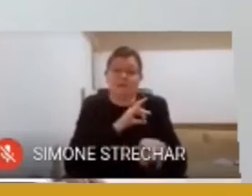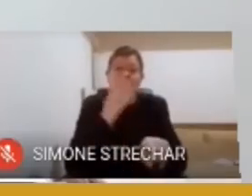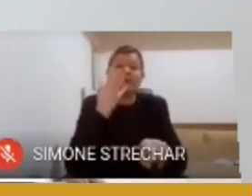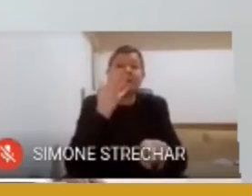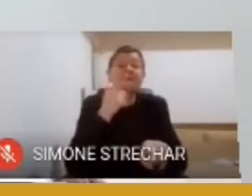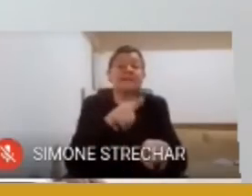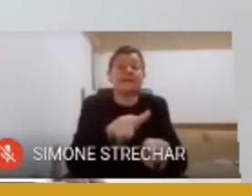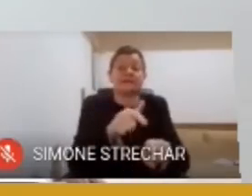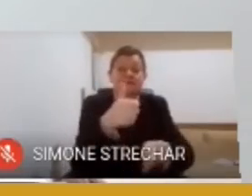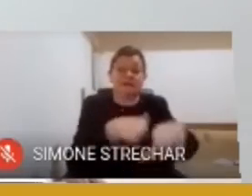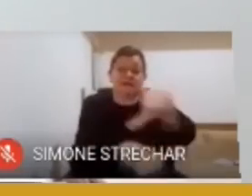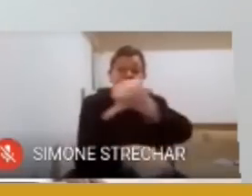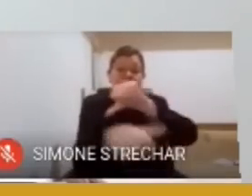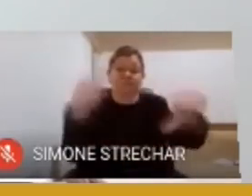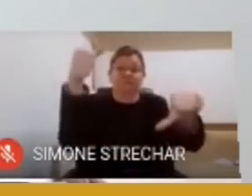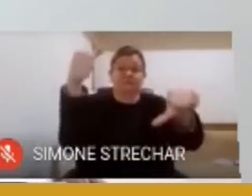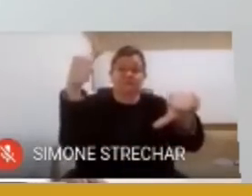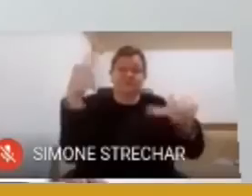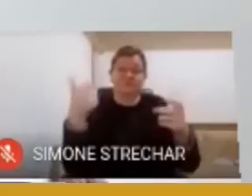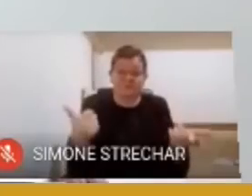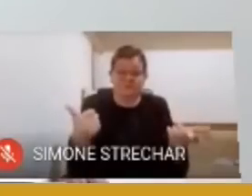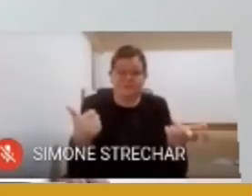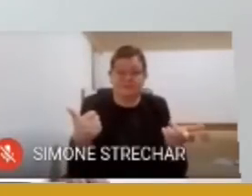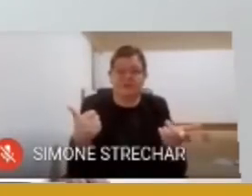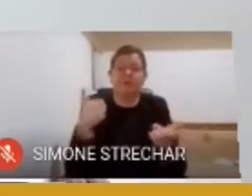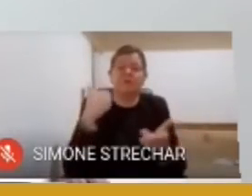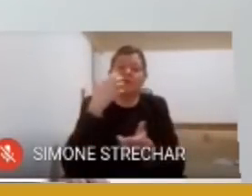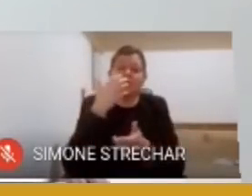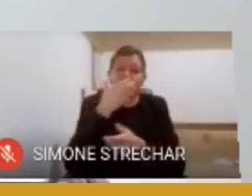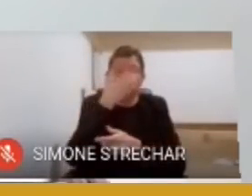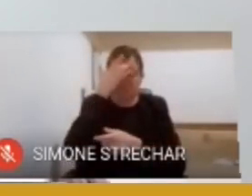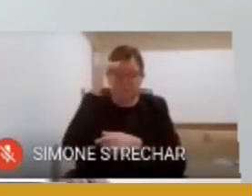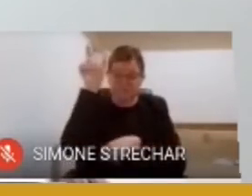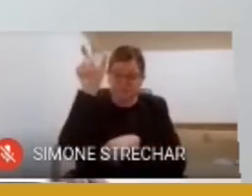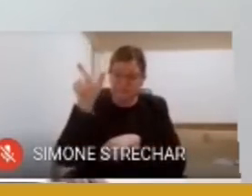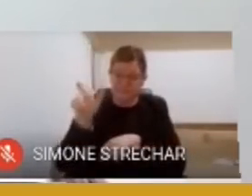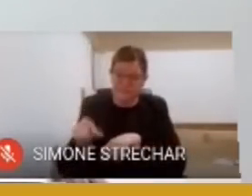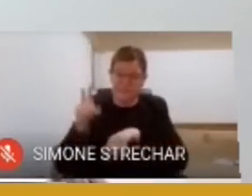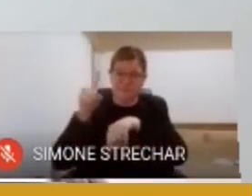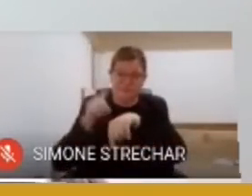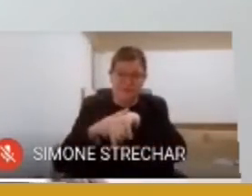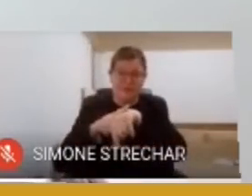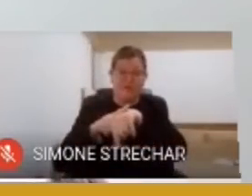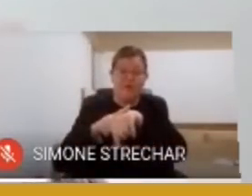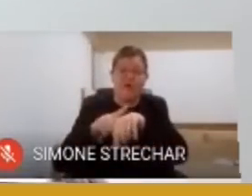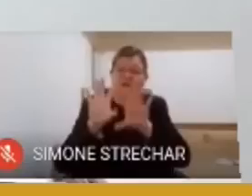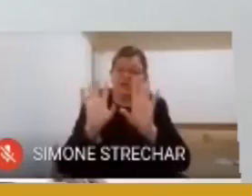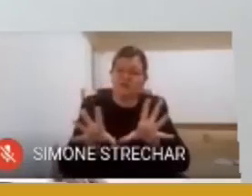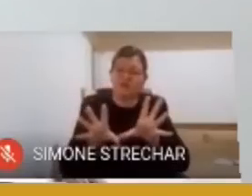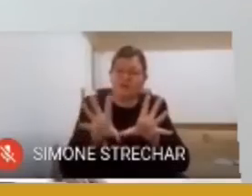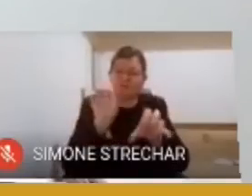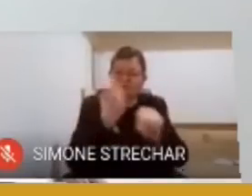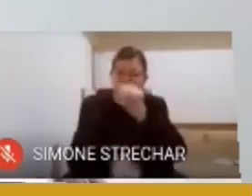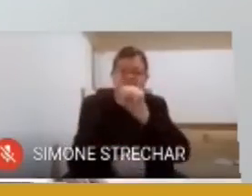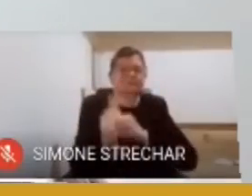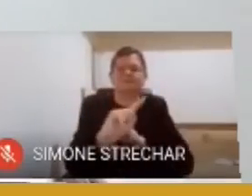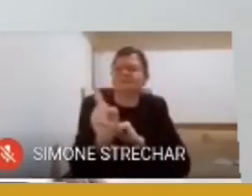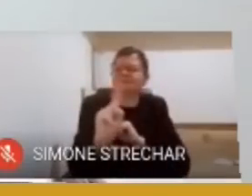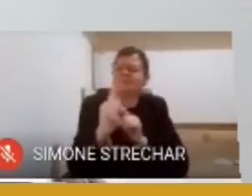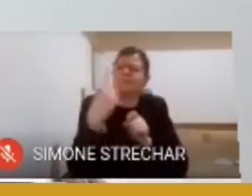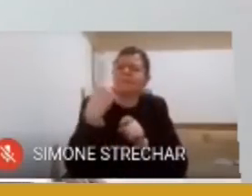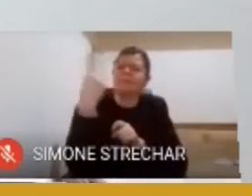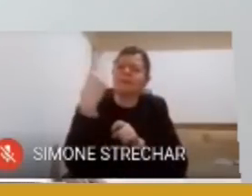vai primeiro criando confiança, agradando a criança. Então, naquele churrasco de domingo, o abusador